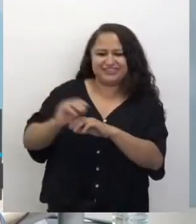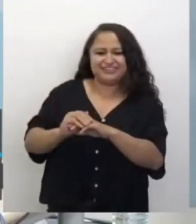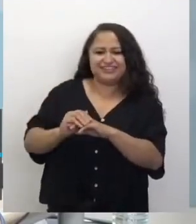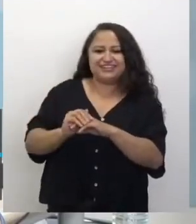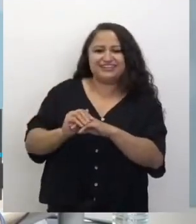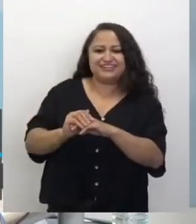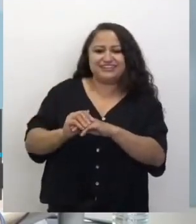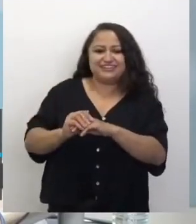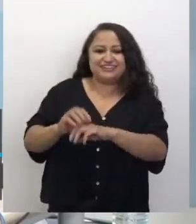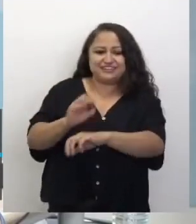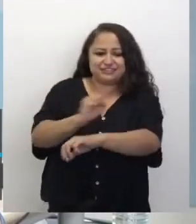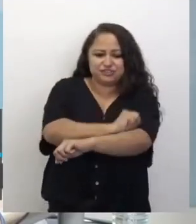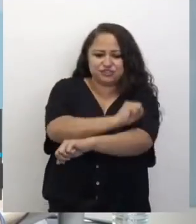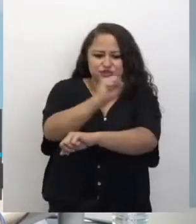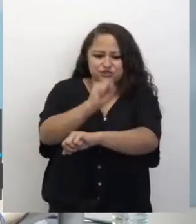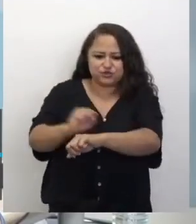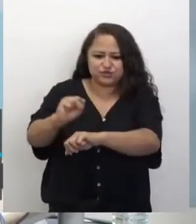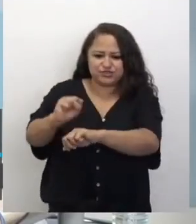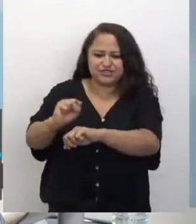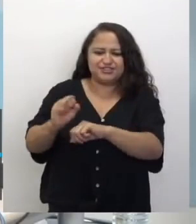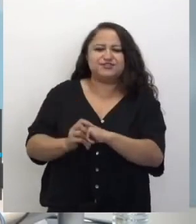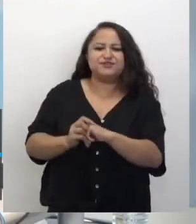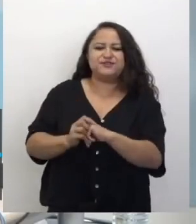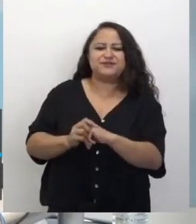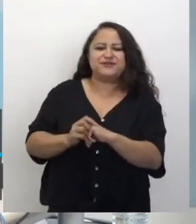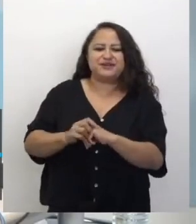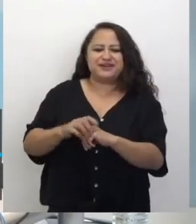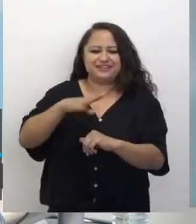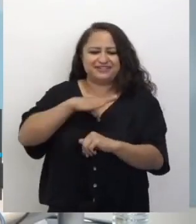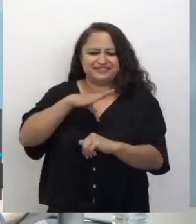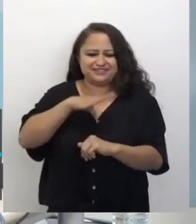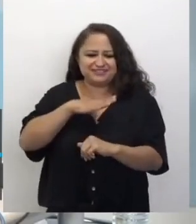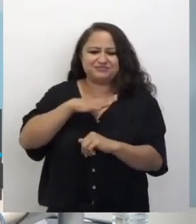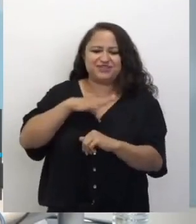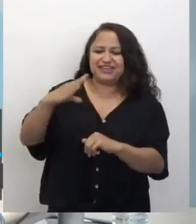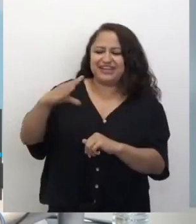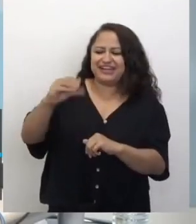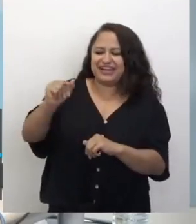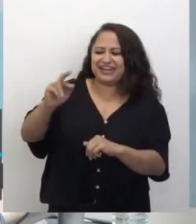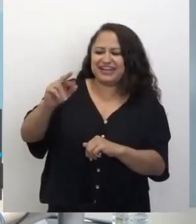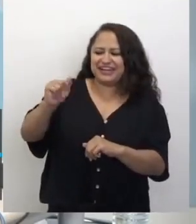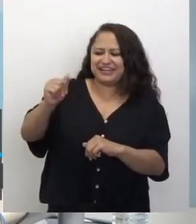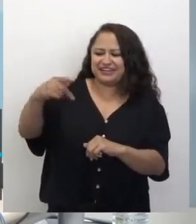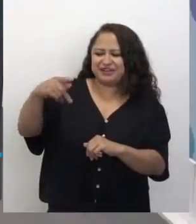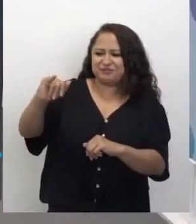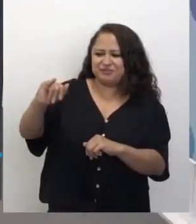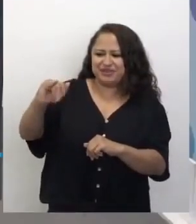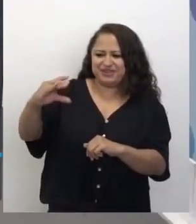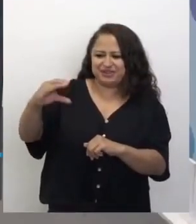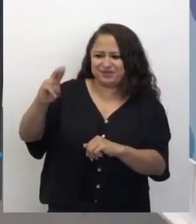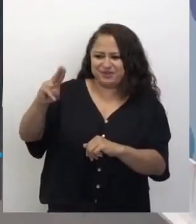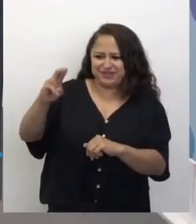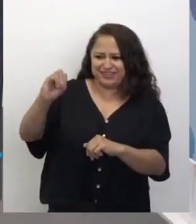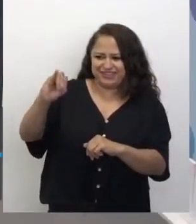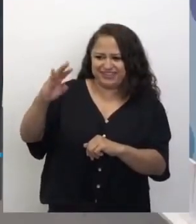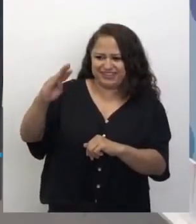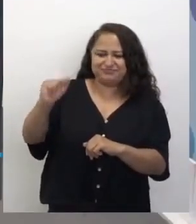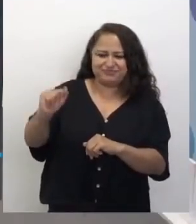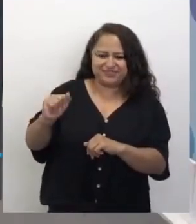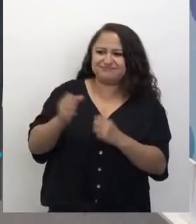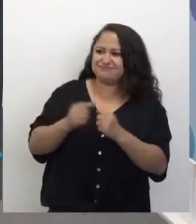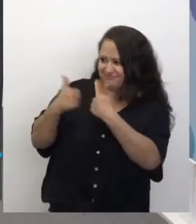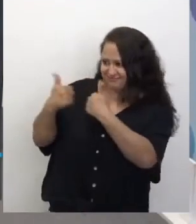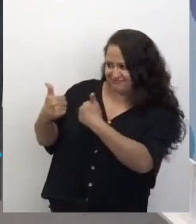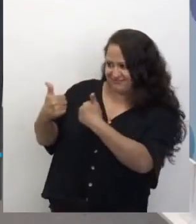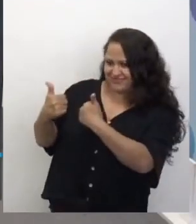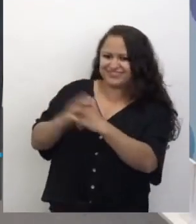Suzano, Marabá Paulista, Campinas, Carapicuíba, Penápolis e Pirassununga. E aí, professora Inês, é isso? É isso